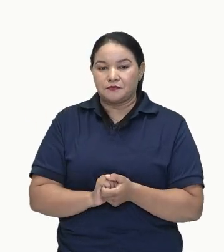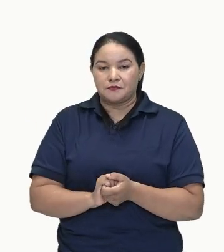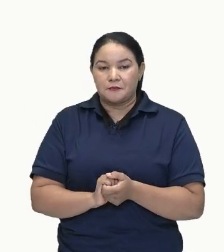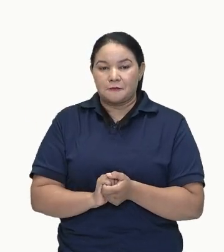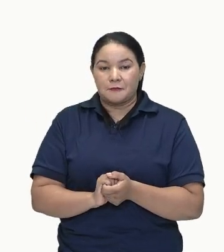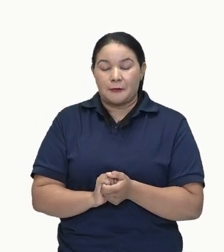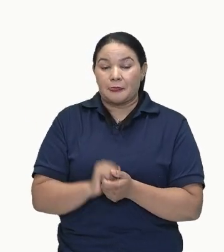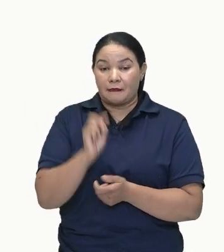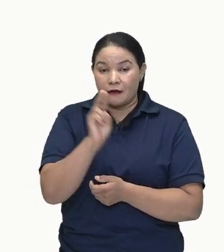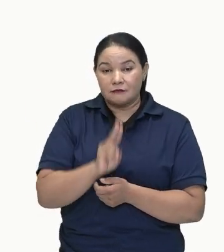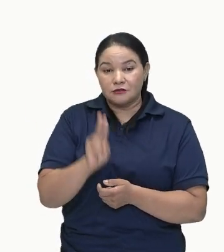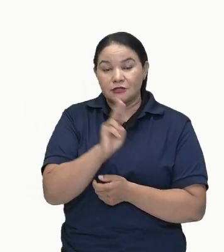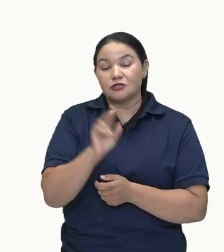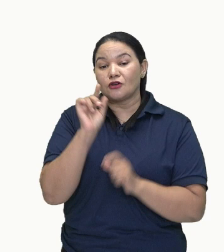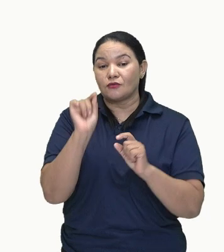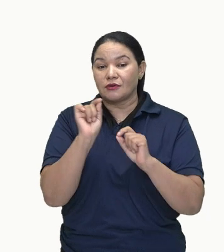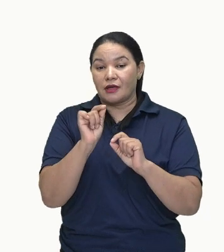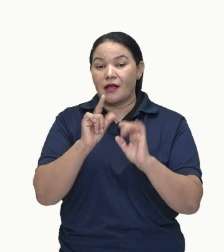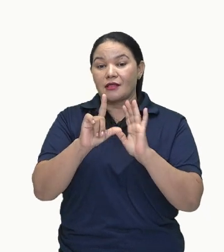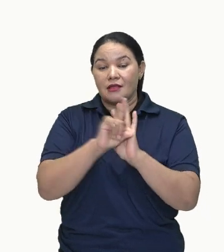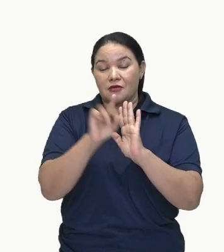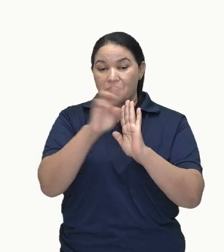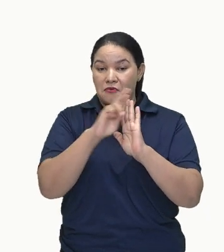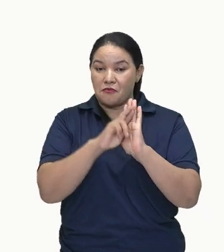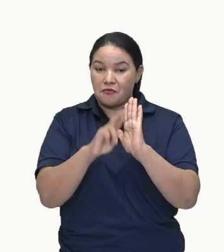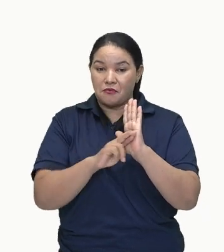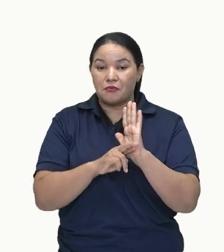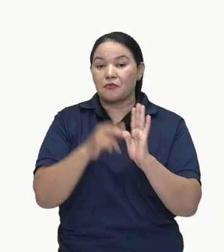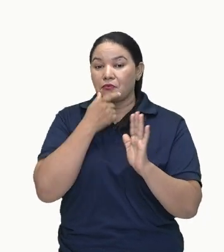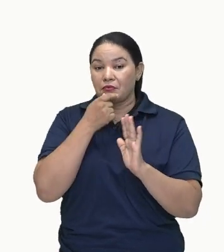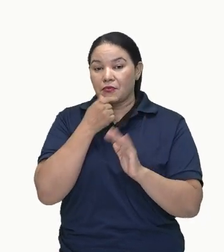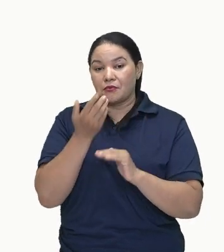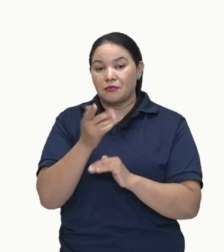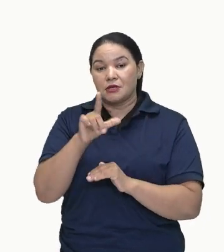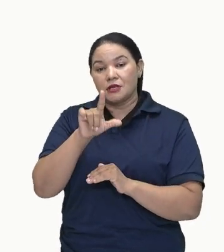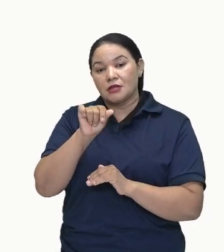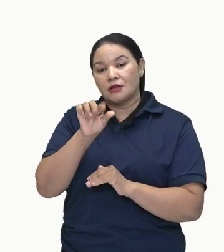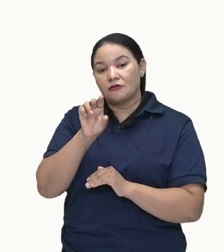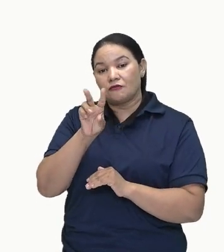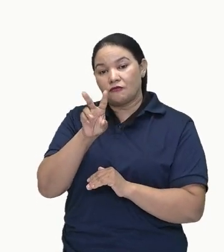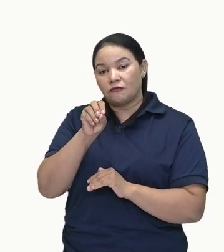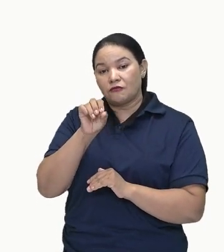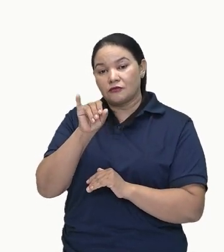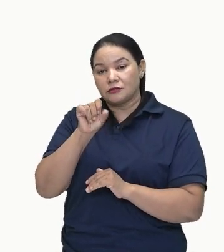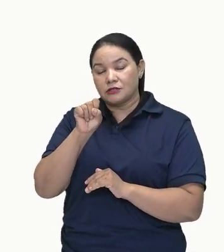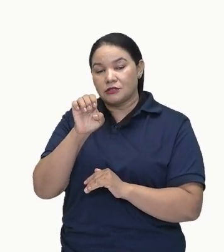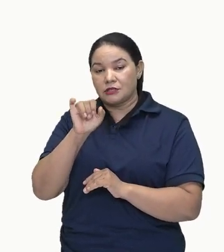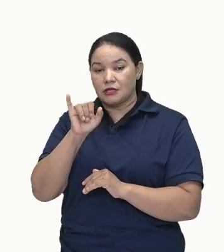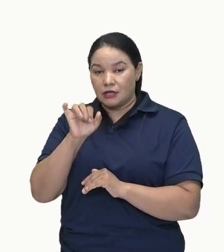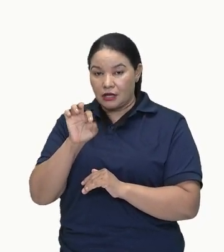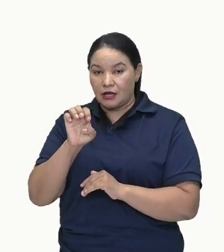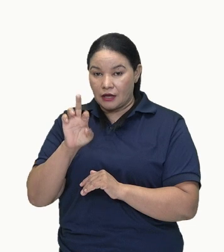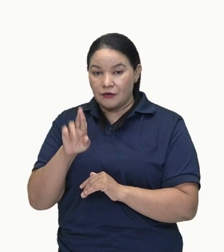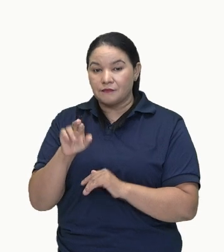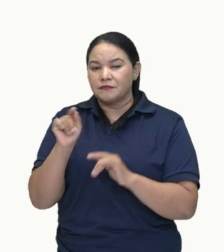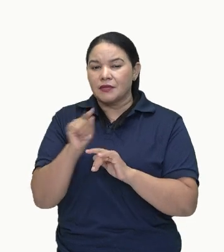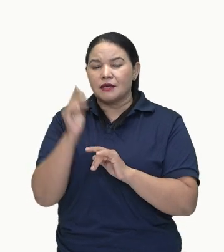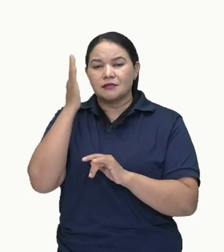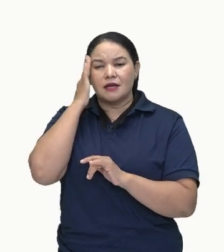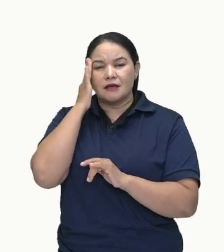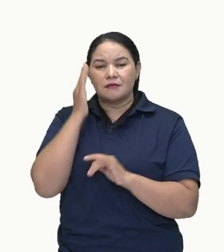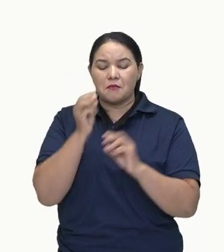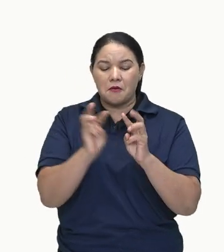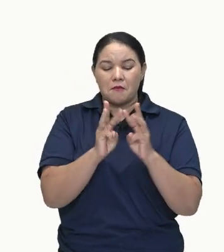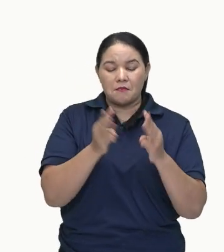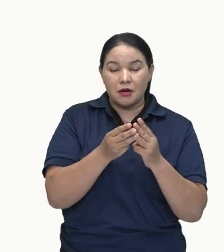vai utilizar a lei de Lavoisier, não é de Proust. Então, sabendo que a massa dos produtos é igual à